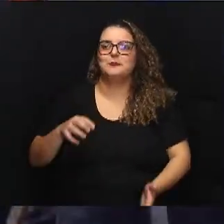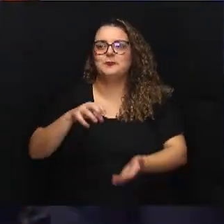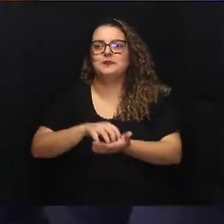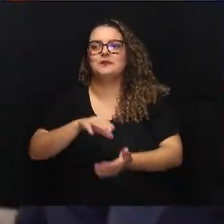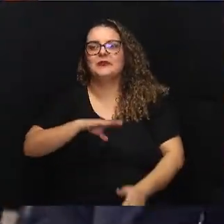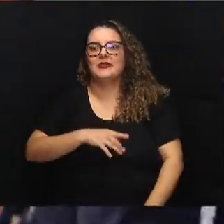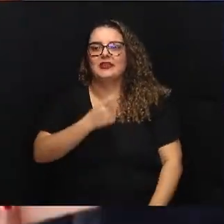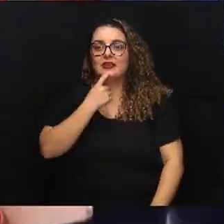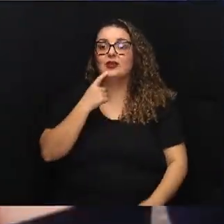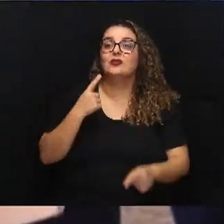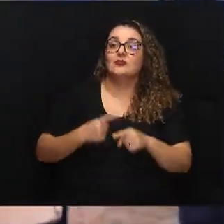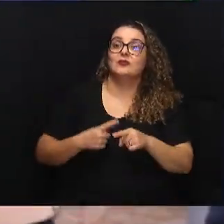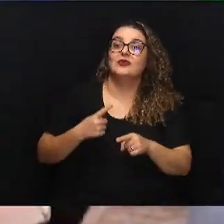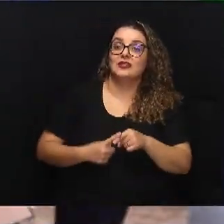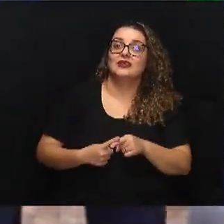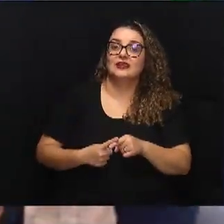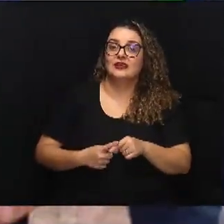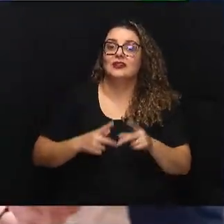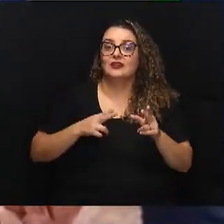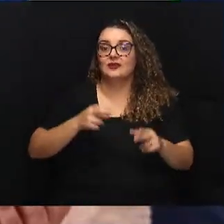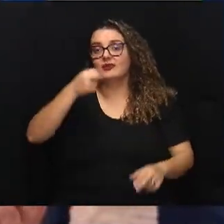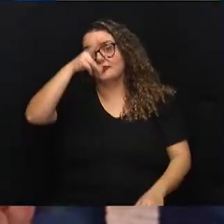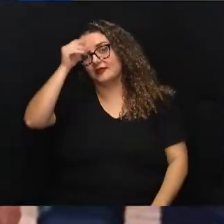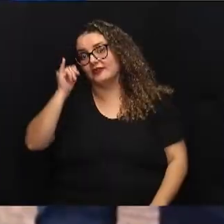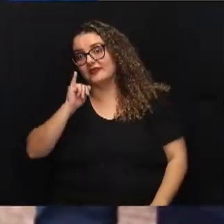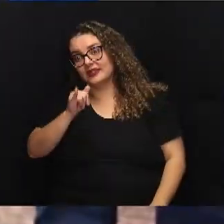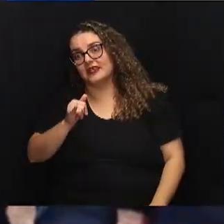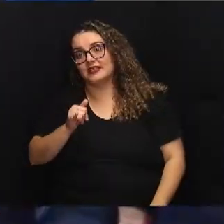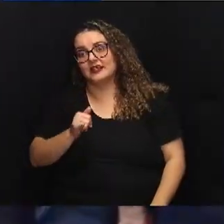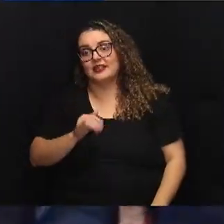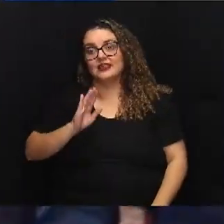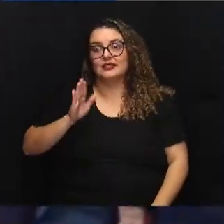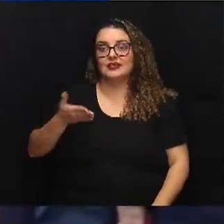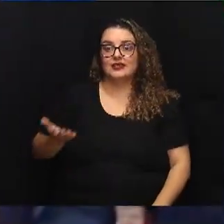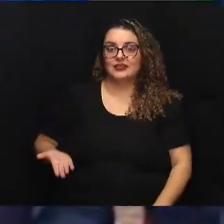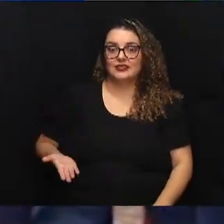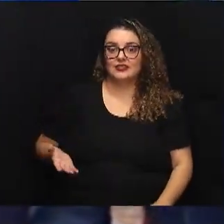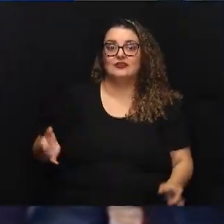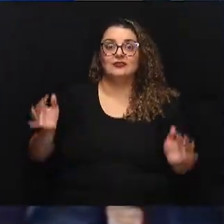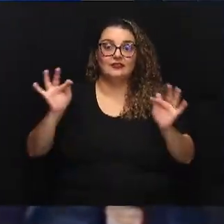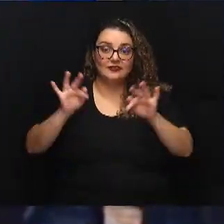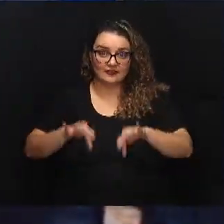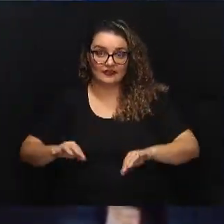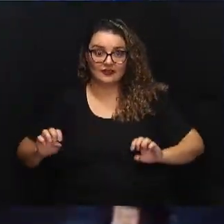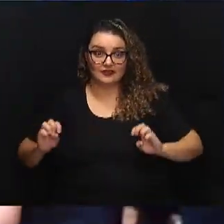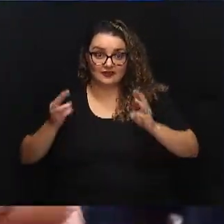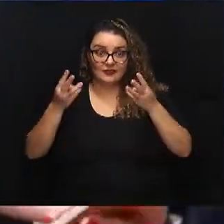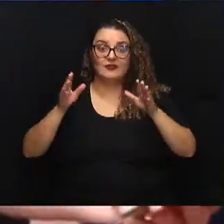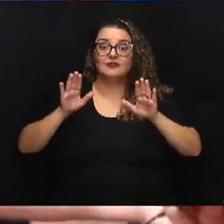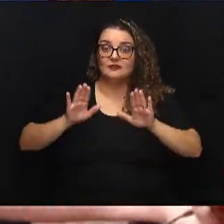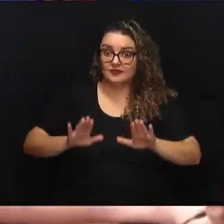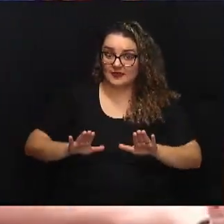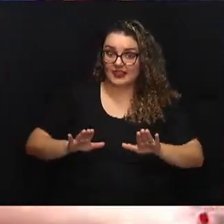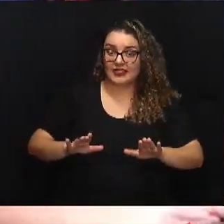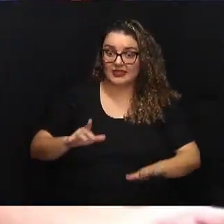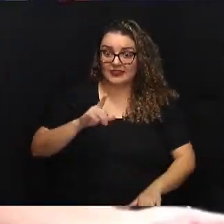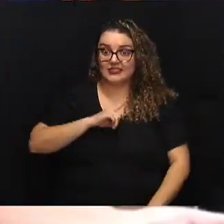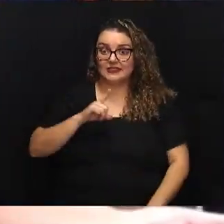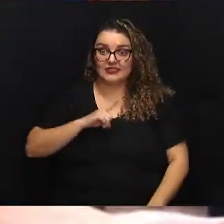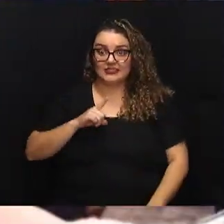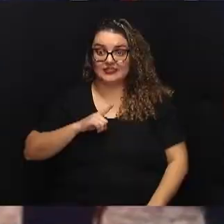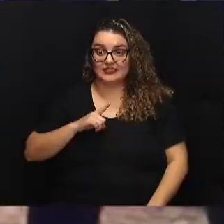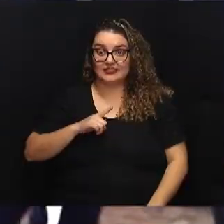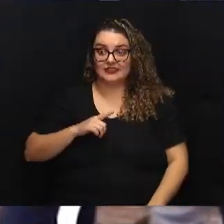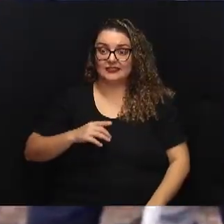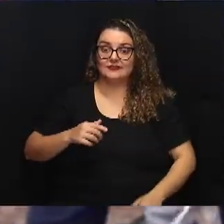cidade, porque, como o prefeito mencionou, daqui a pouco vai terminar o show, mas, inclusive, essa feira